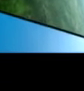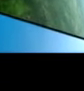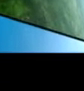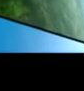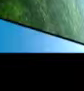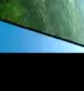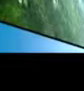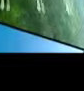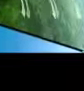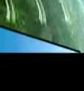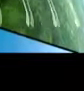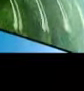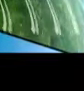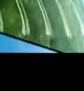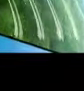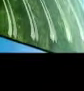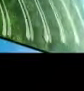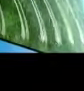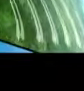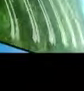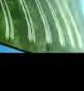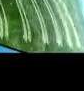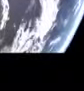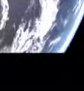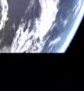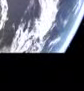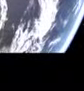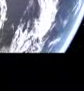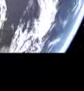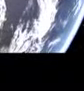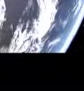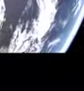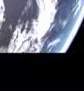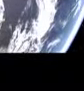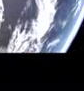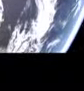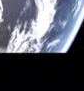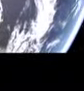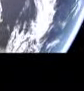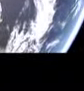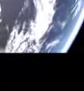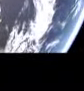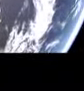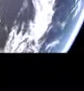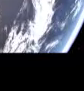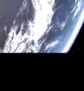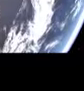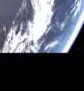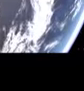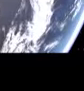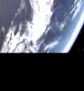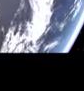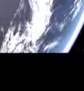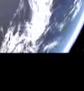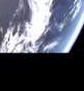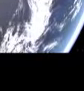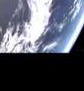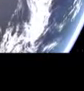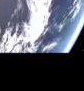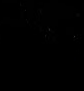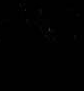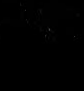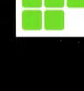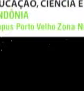Atenção Polos EAD. Após o top de 5 segundos, mais educação, ciência e tecnologia no